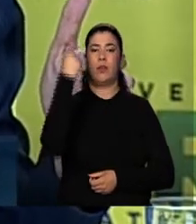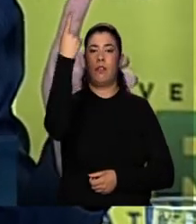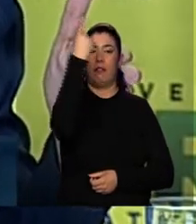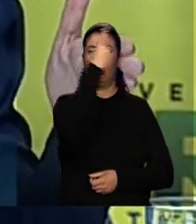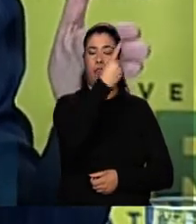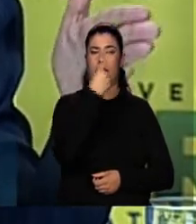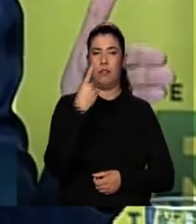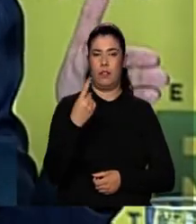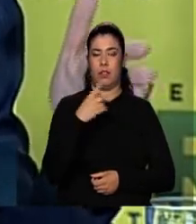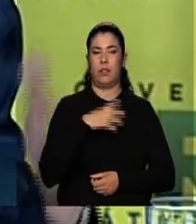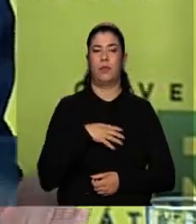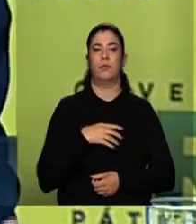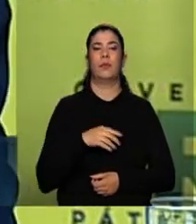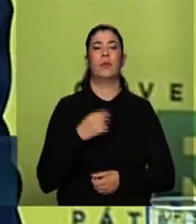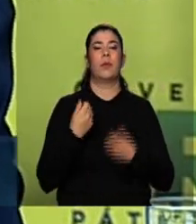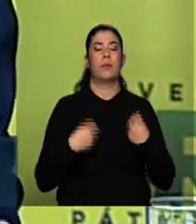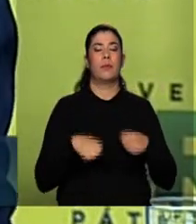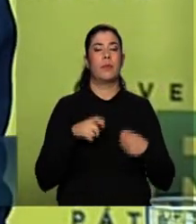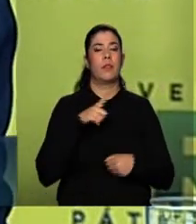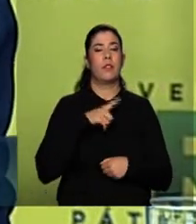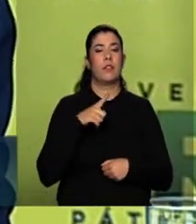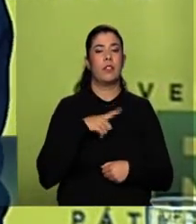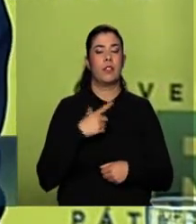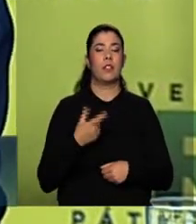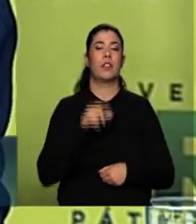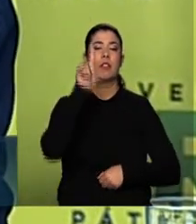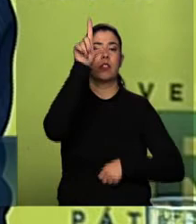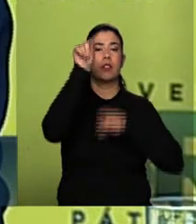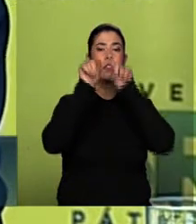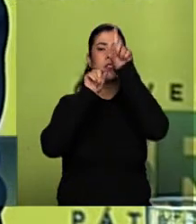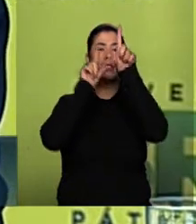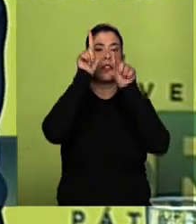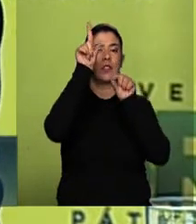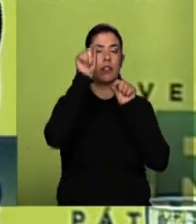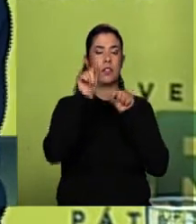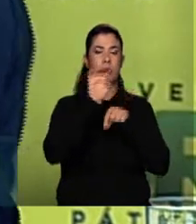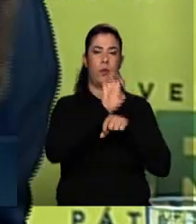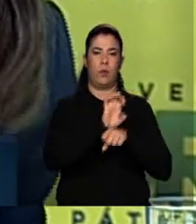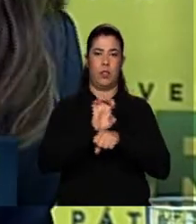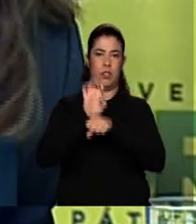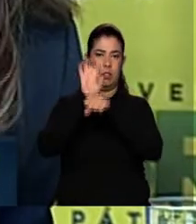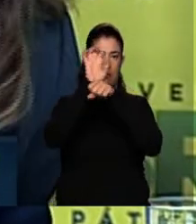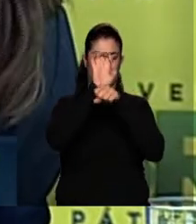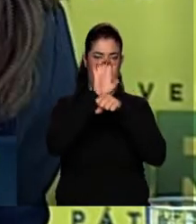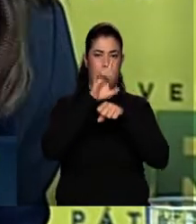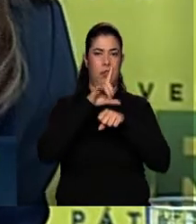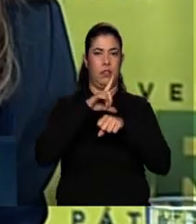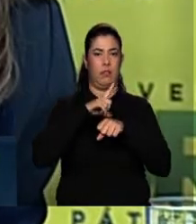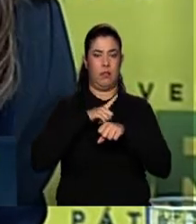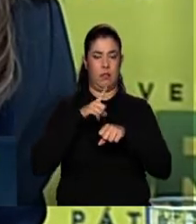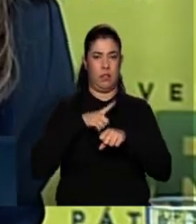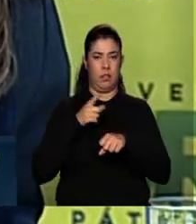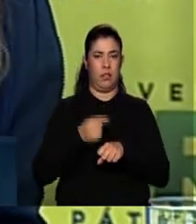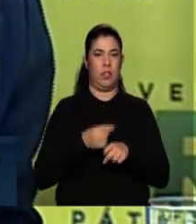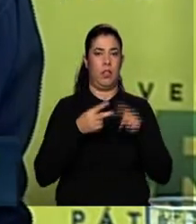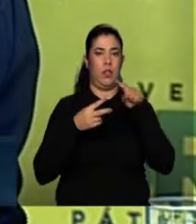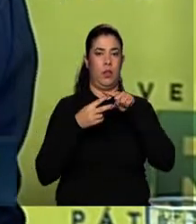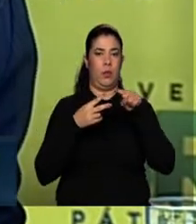região, dessas regiões, a gente selecionou os estados que cumpriam essas